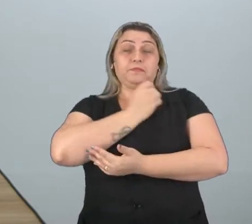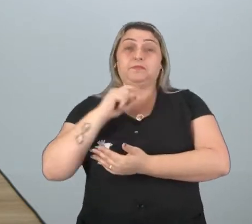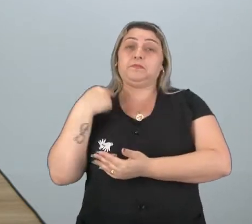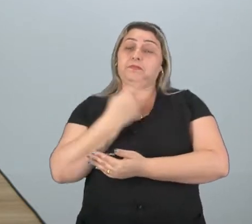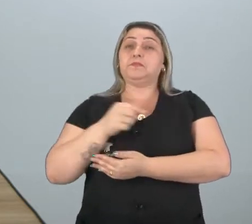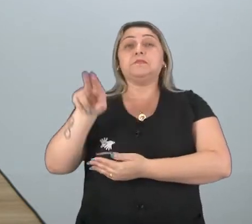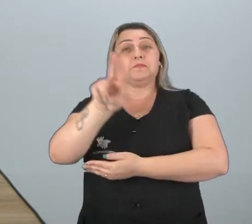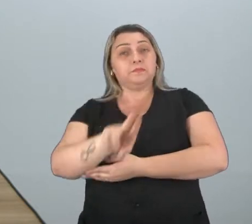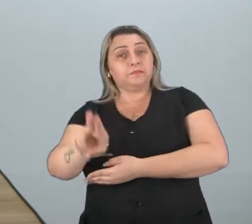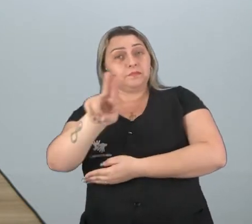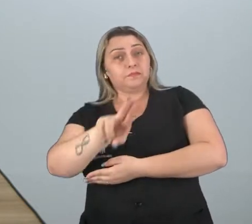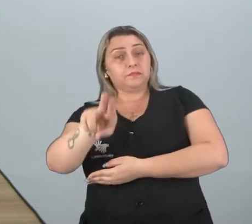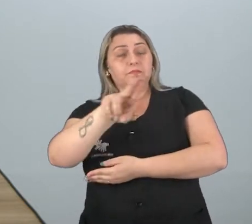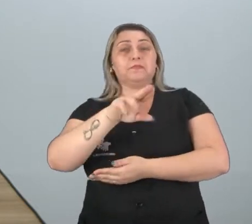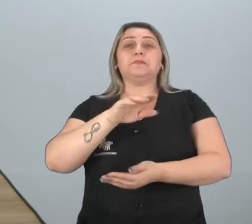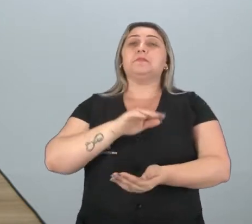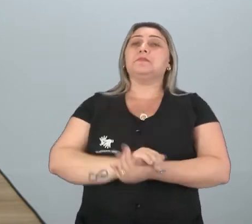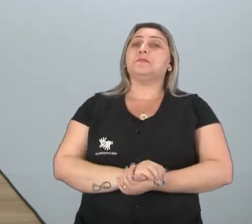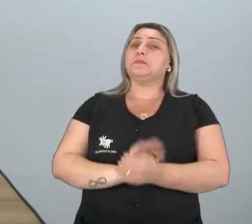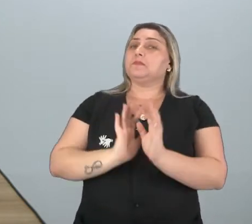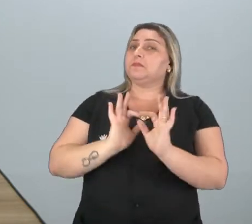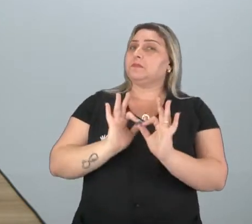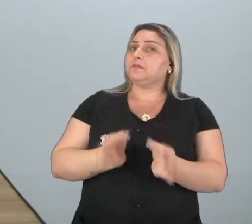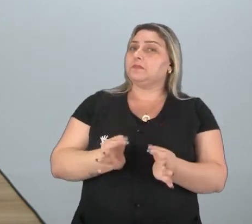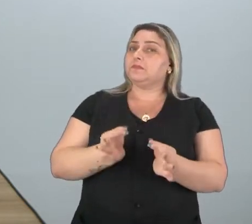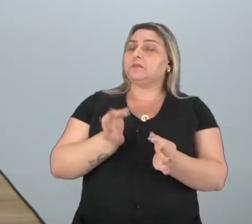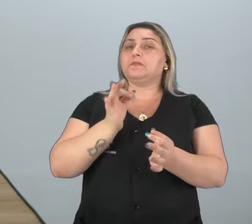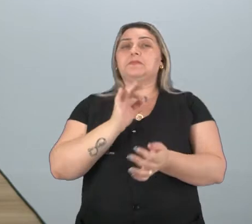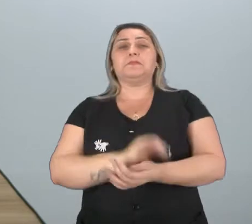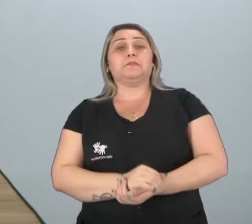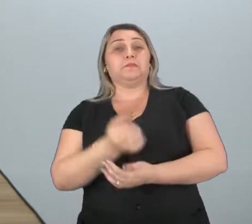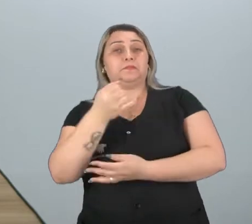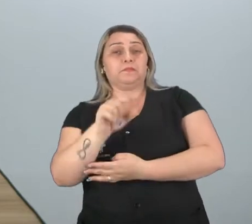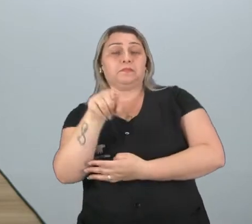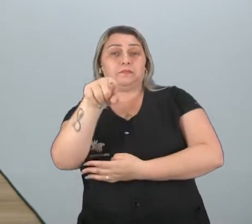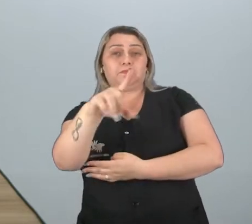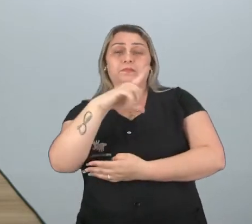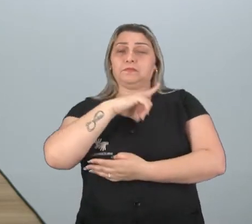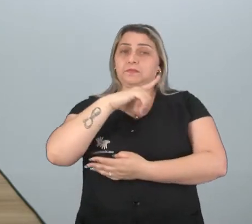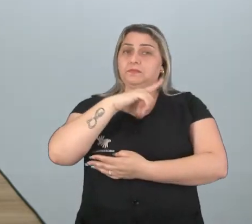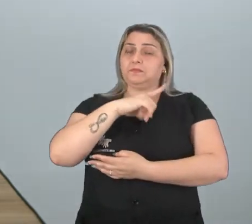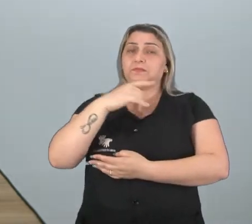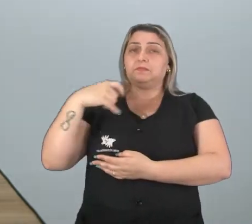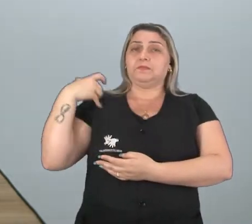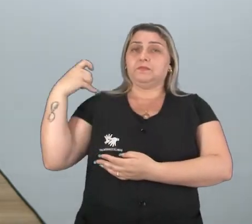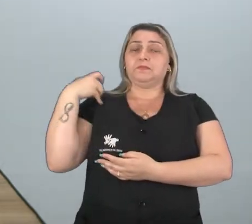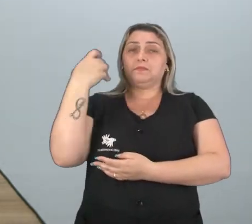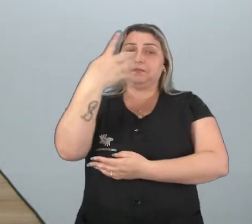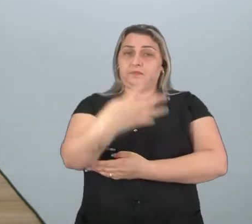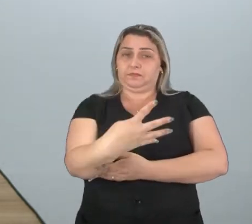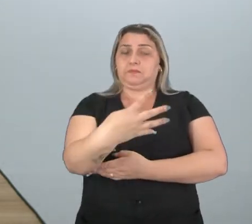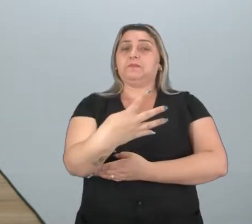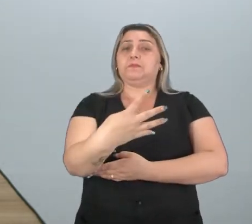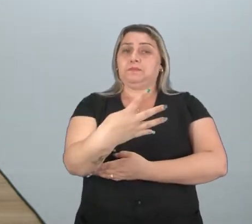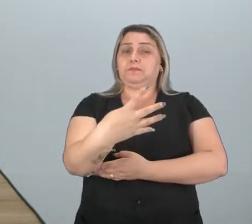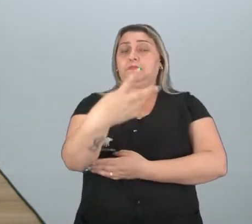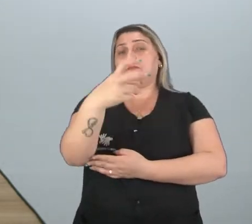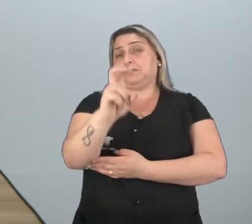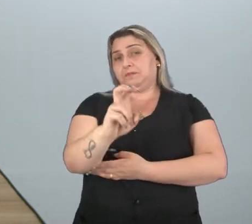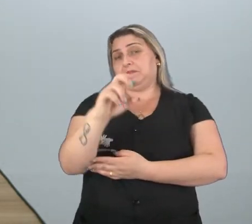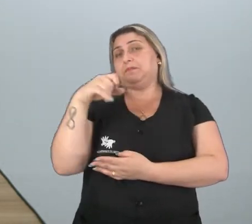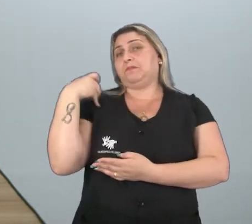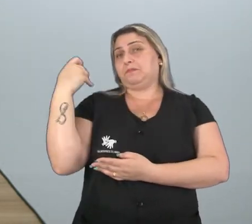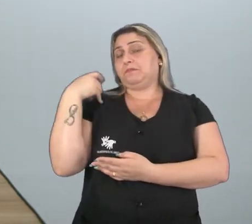que usamos, certo? Então, se você tem a idade de 4 anos,